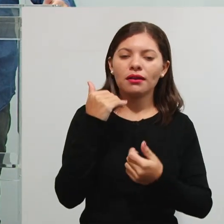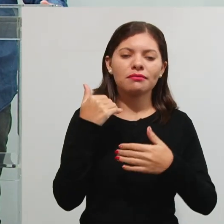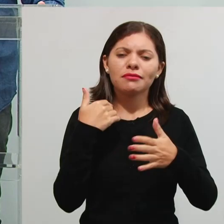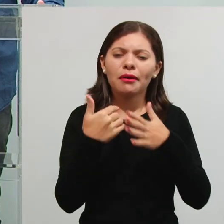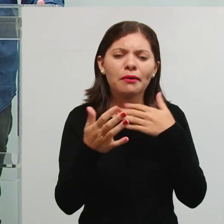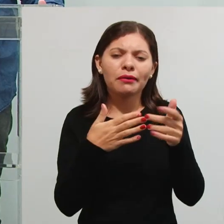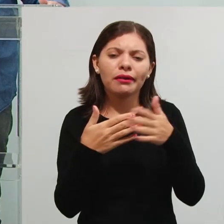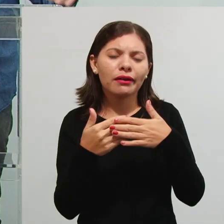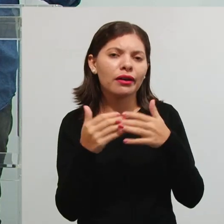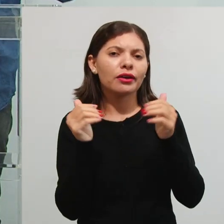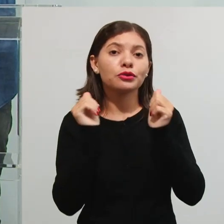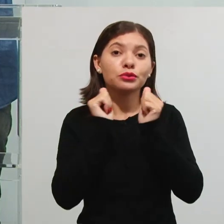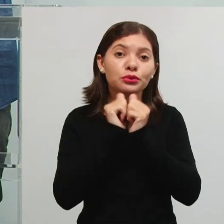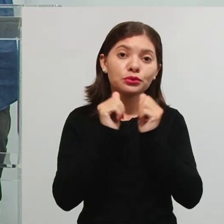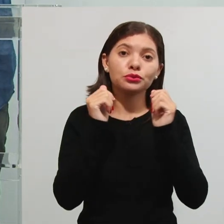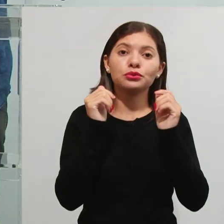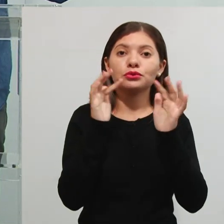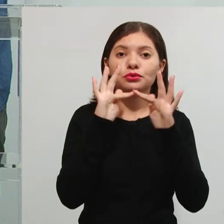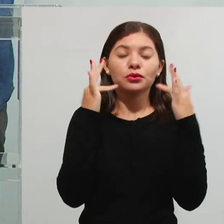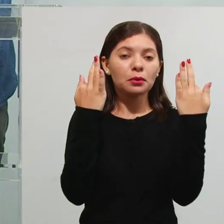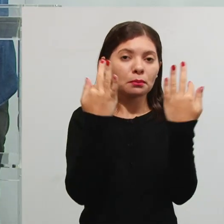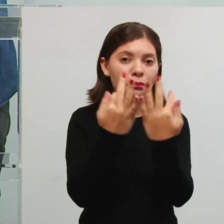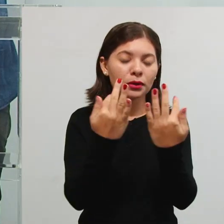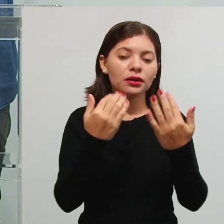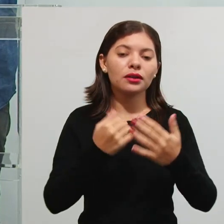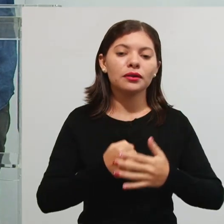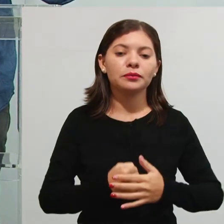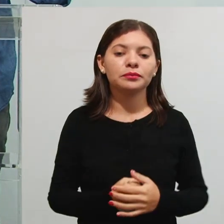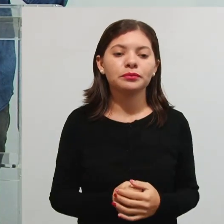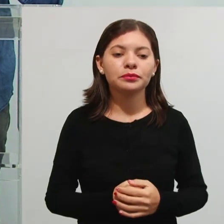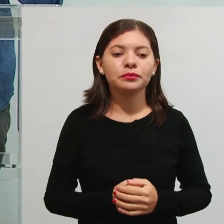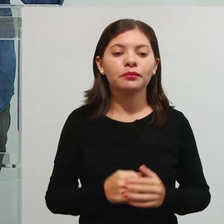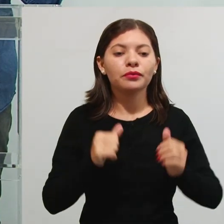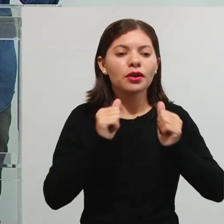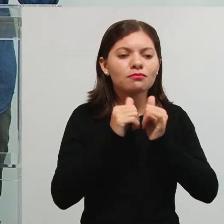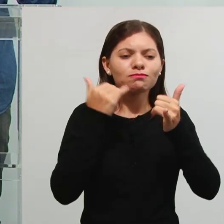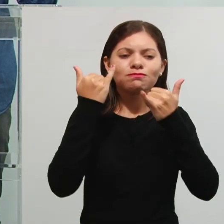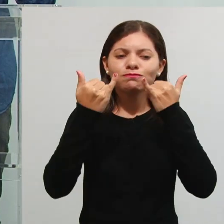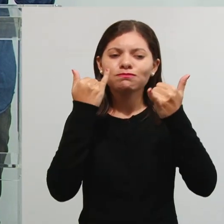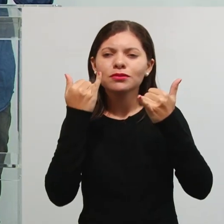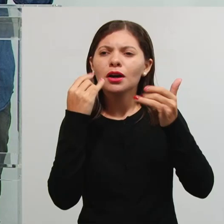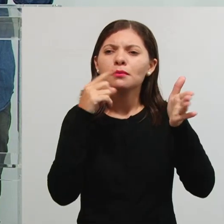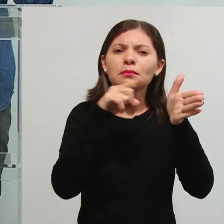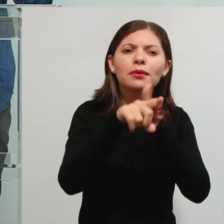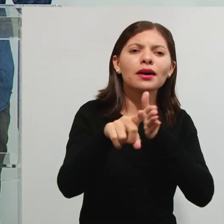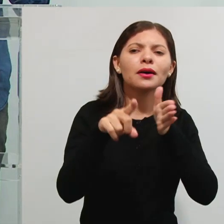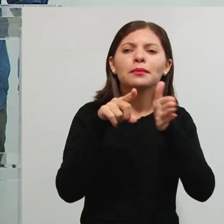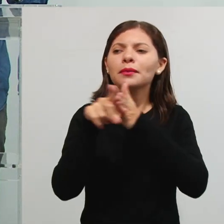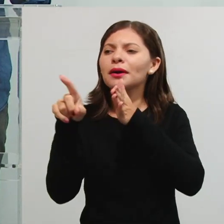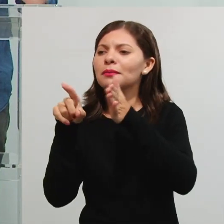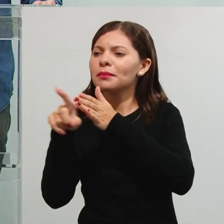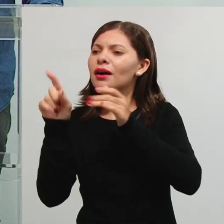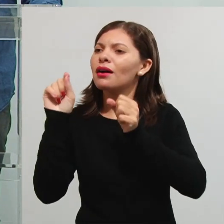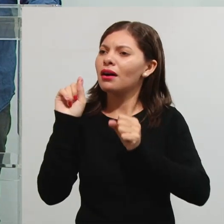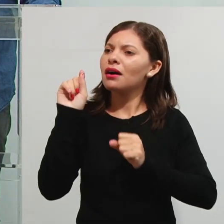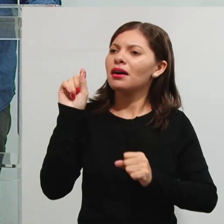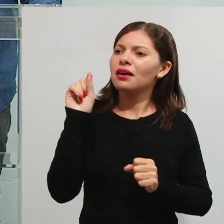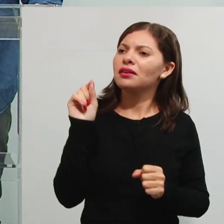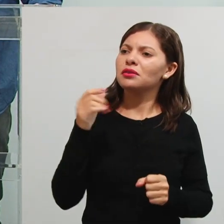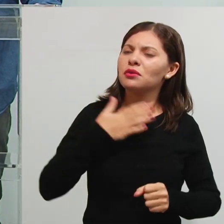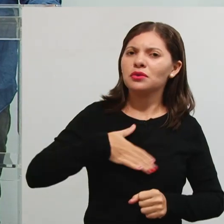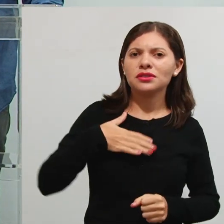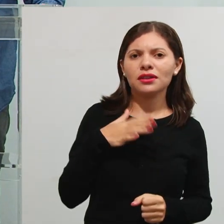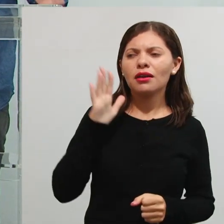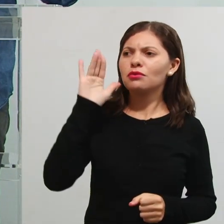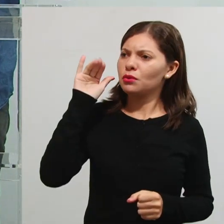vai se reunir em família, né, os familiares compartilham ali aquelas informações e você começa a perguntar se aquilo lá te despertou o conhecimento,